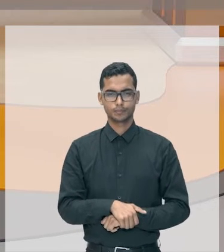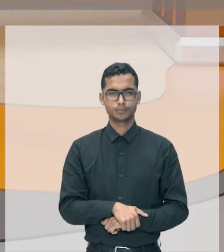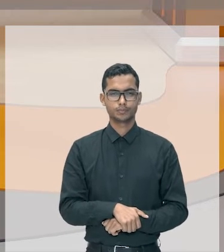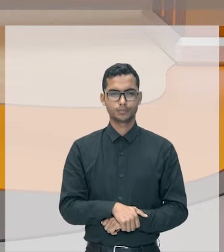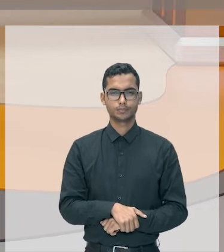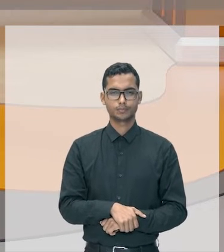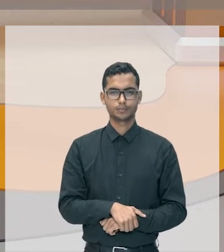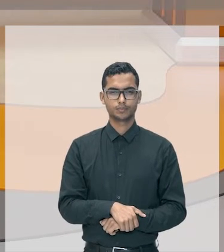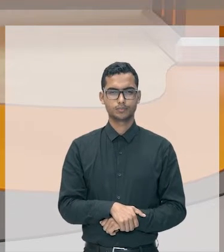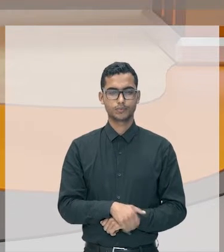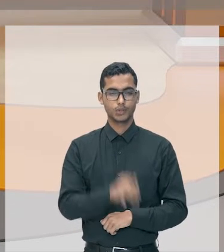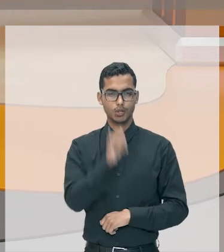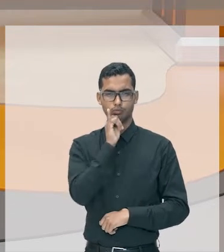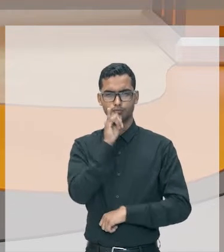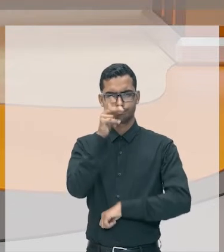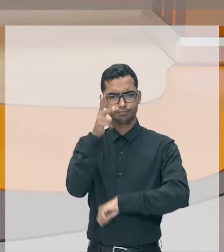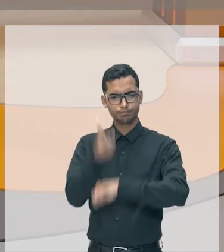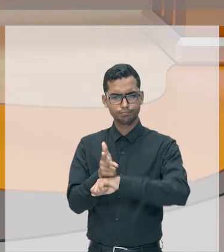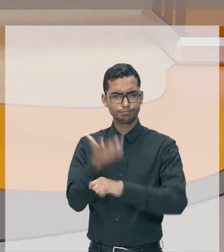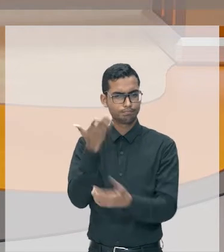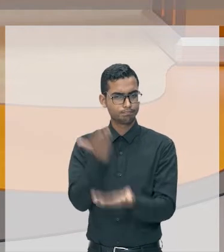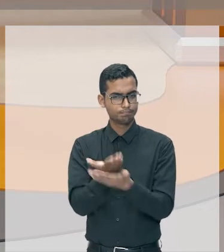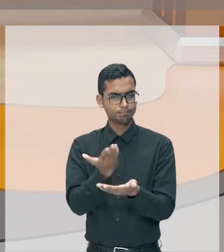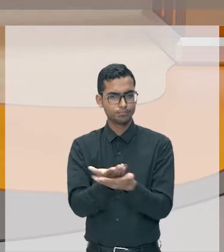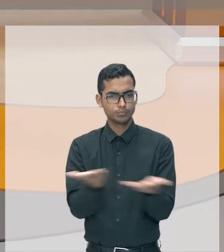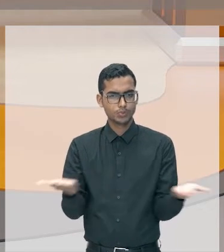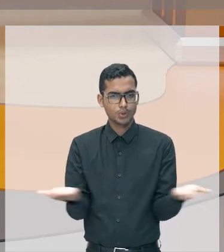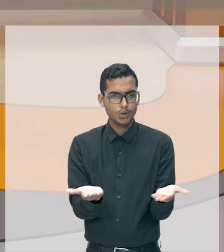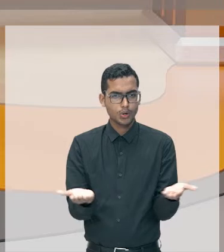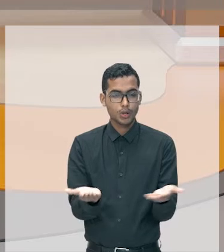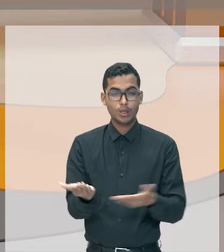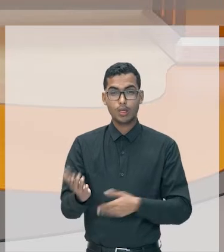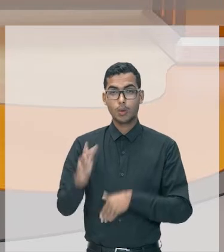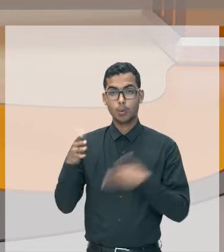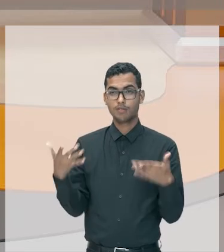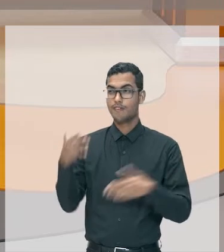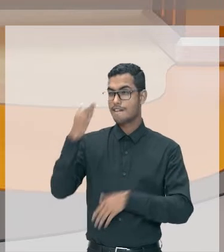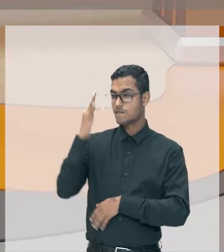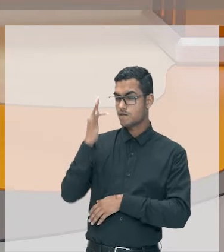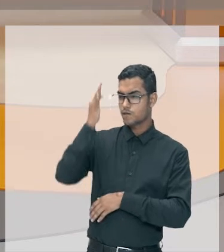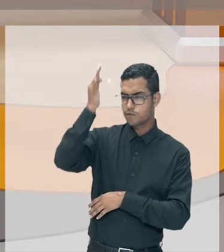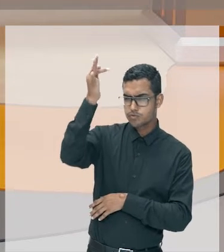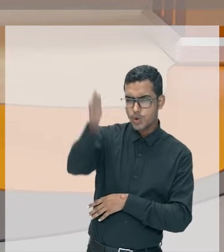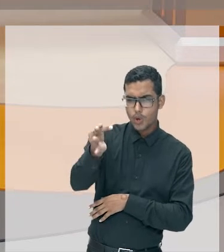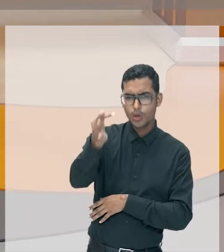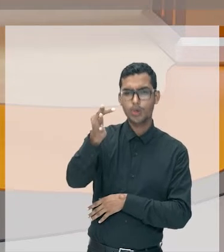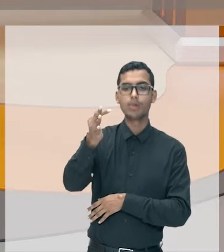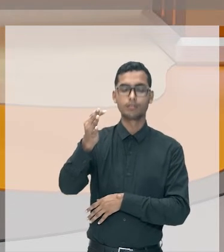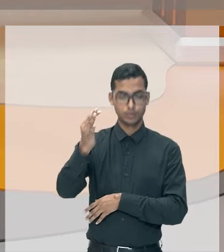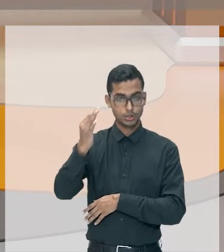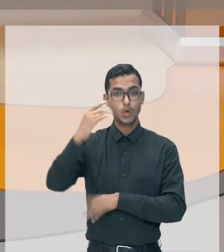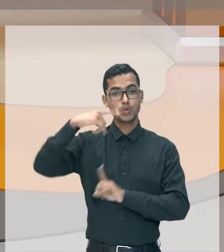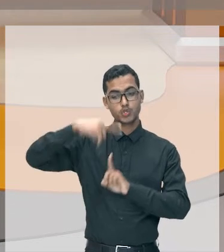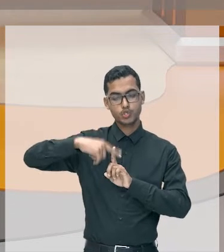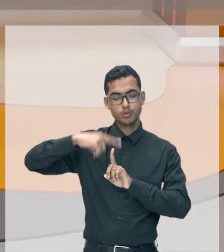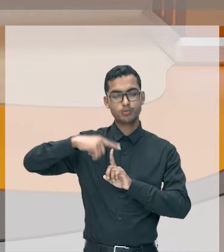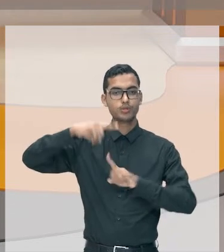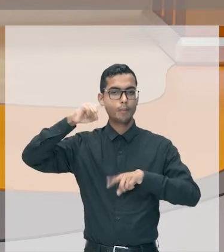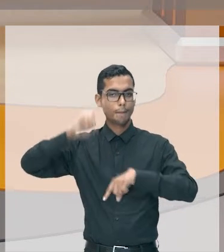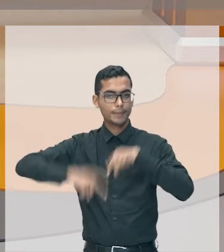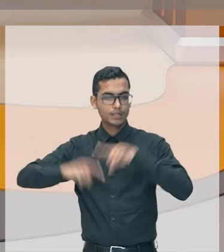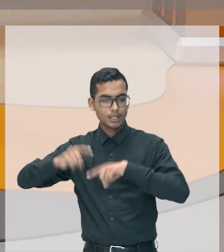esse nosso vídeo da aula de hoje? Por exemplo, lá no futuro vai se tornar uma fonte material para